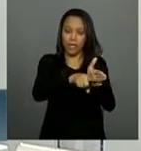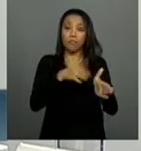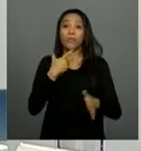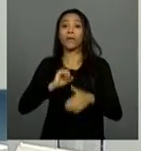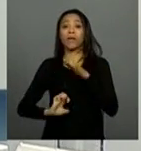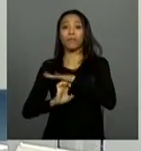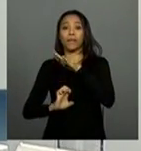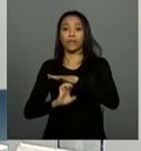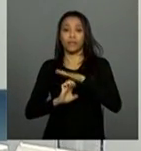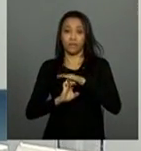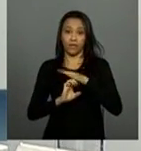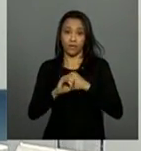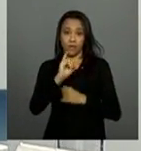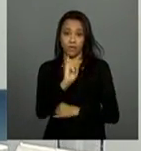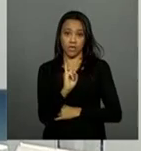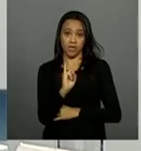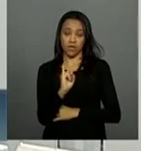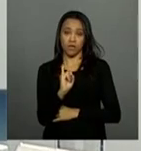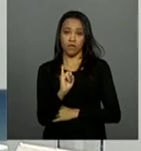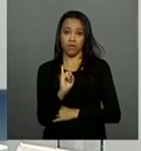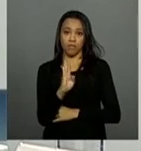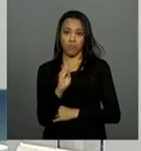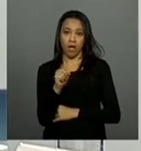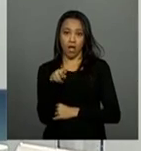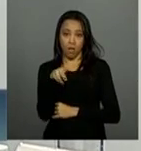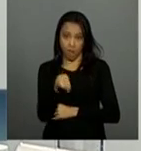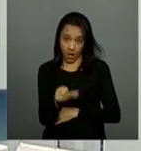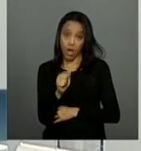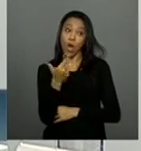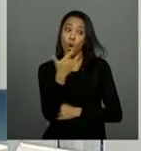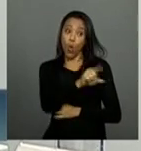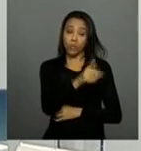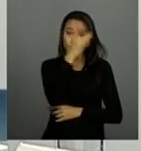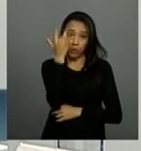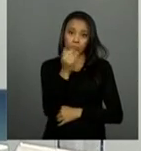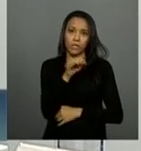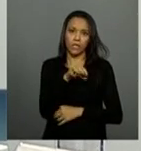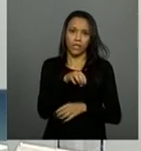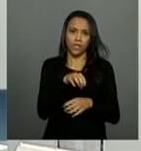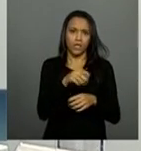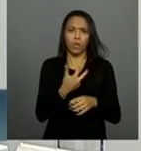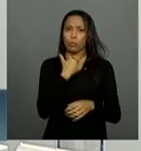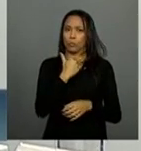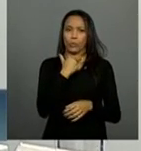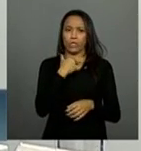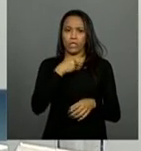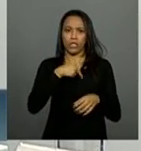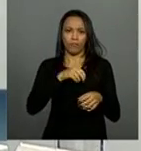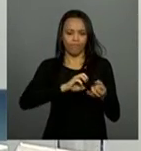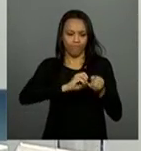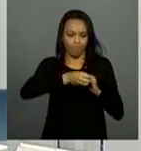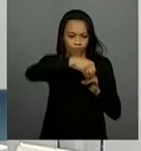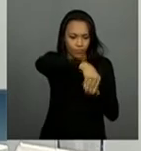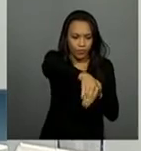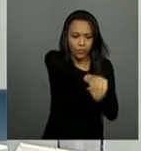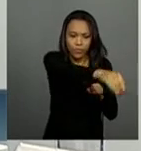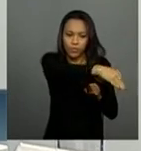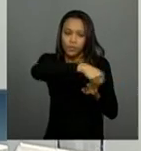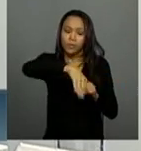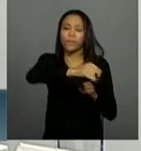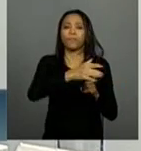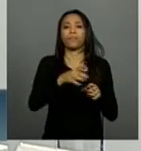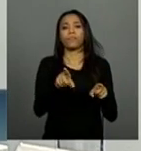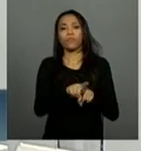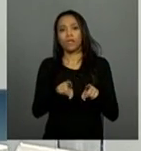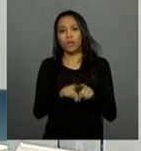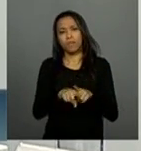temos é gente que plantou em área por desmatamento ilegal, ou seja, área que não podia plantar, e gente que plantou em área embargada. Cerca